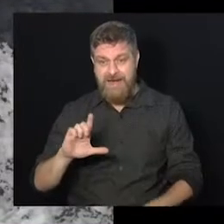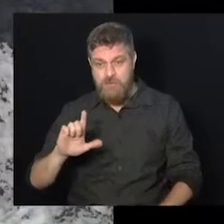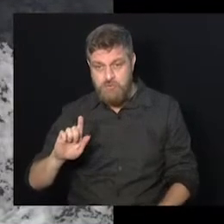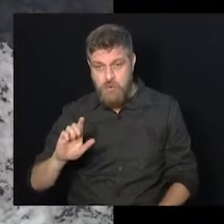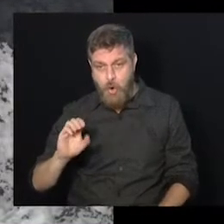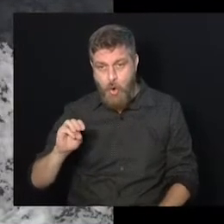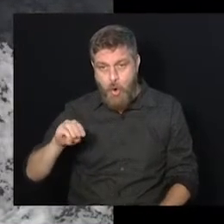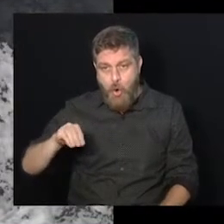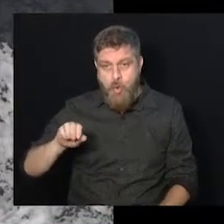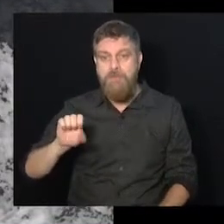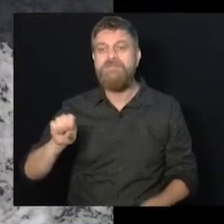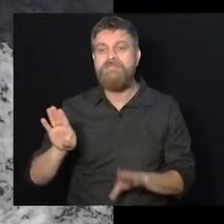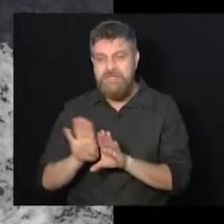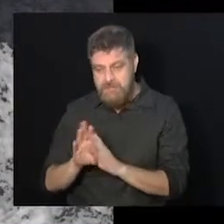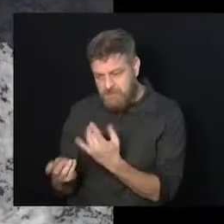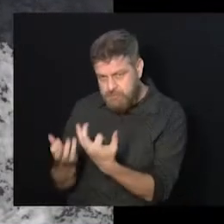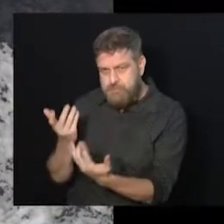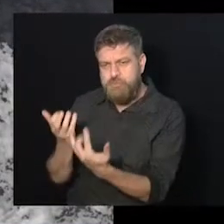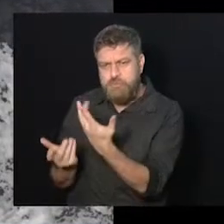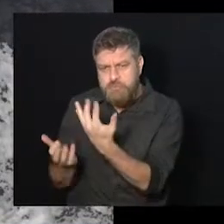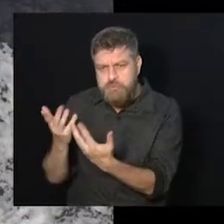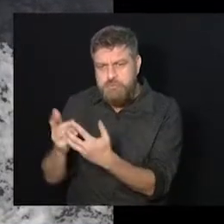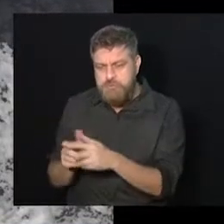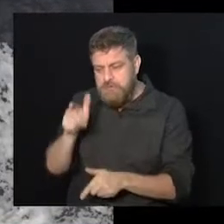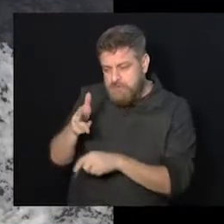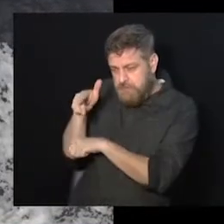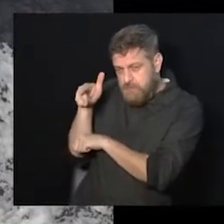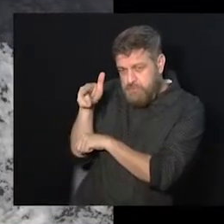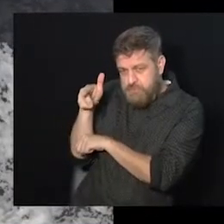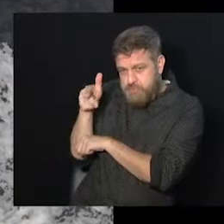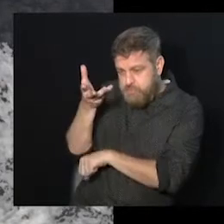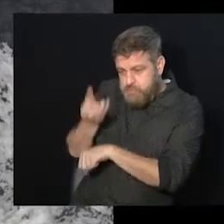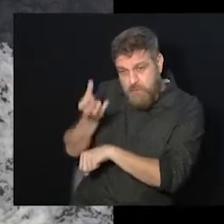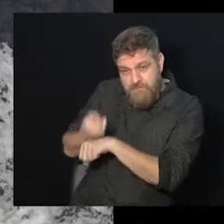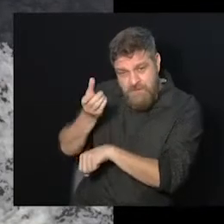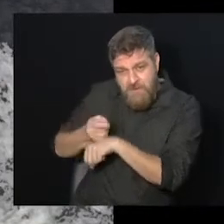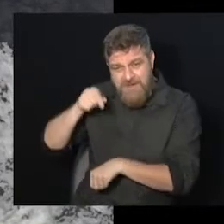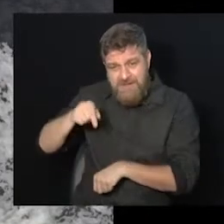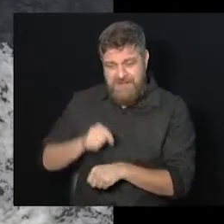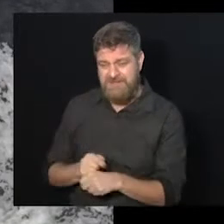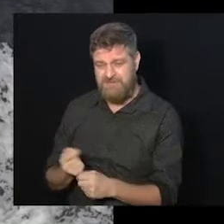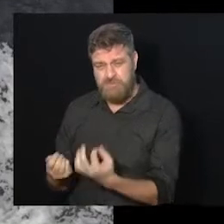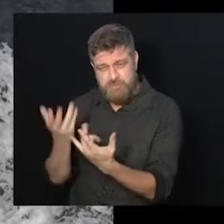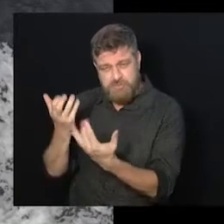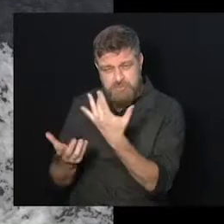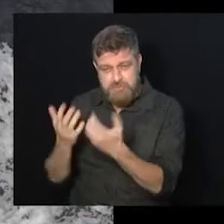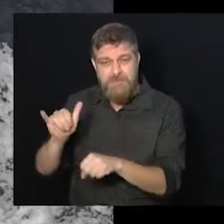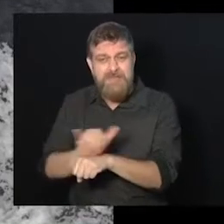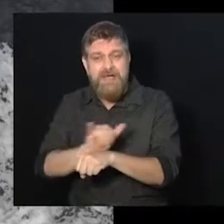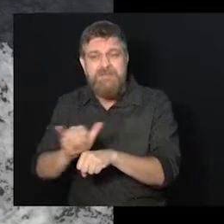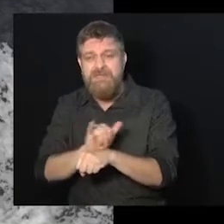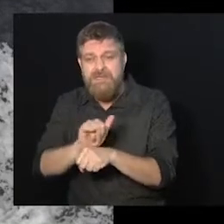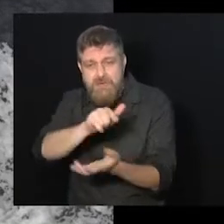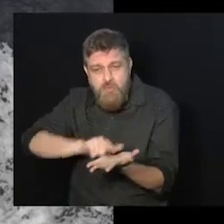consumiu parte da vegetação e moradores registraram tudo. As queimadas são um antigo método de